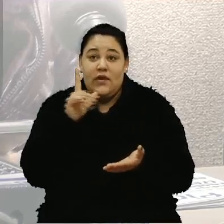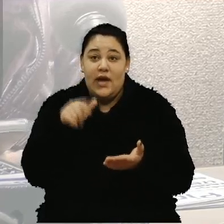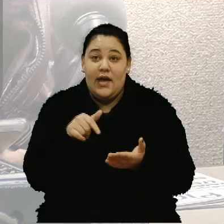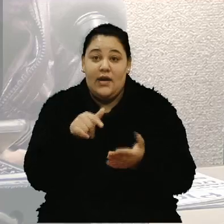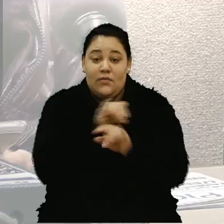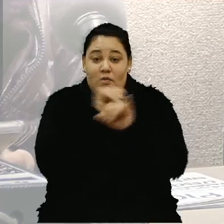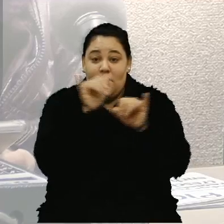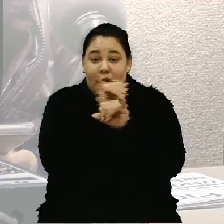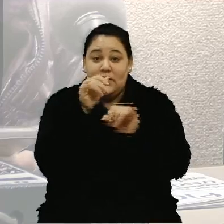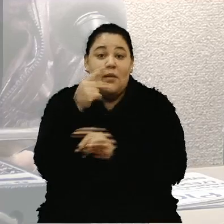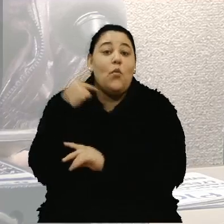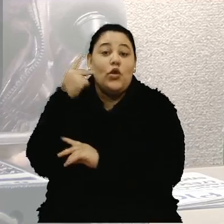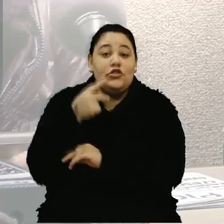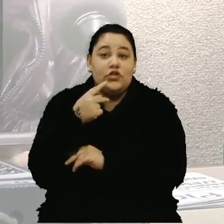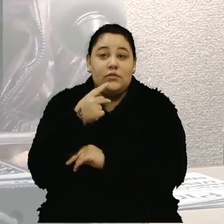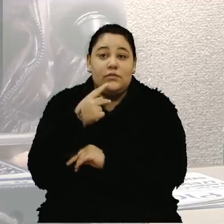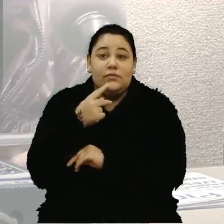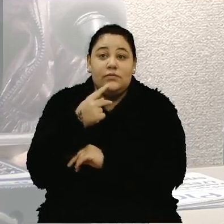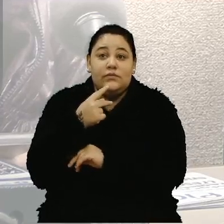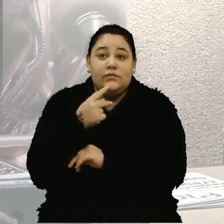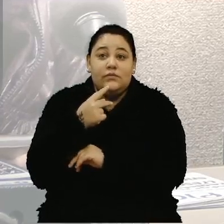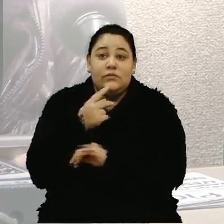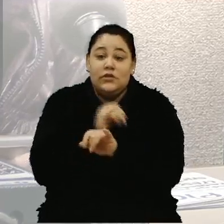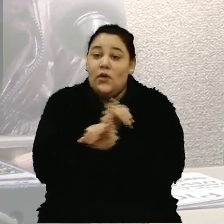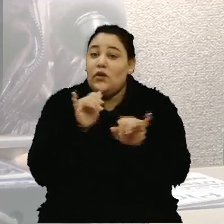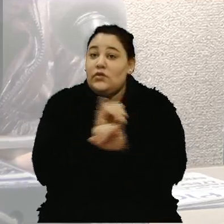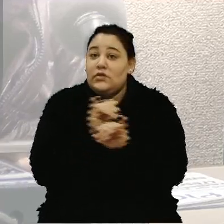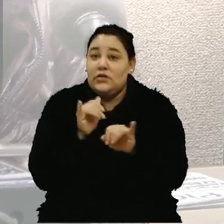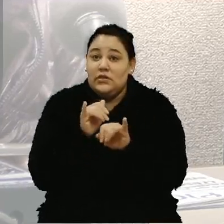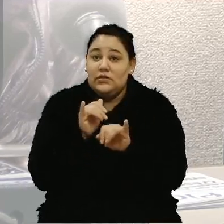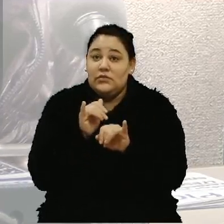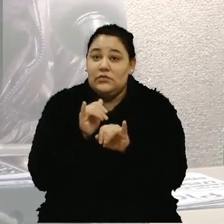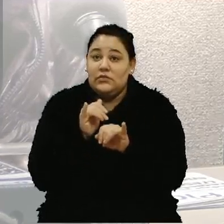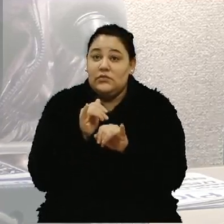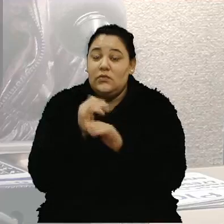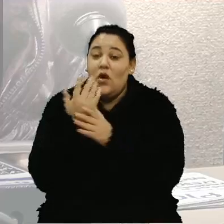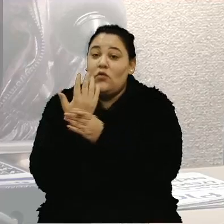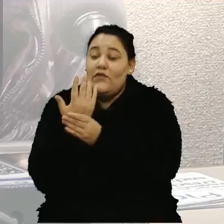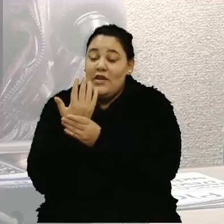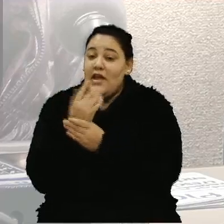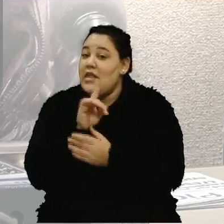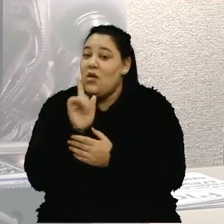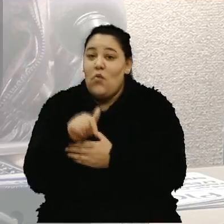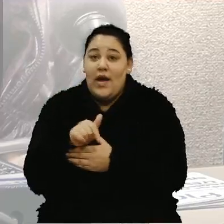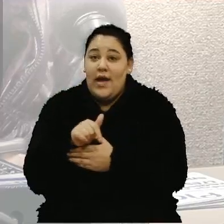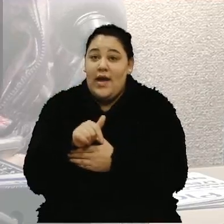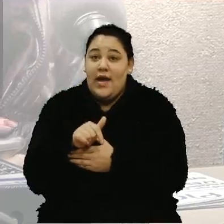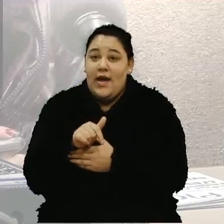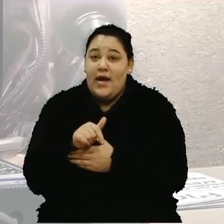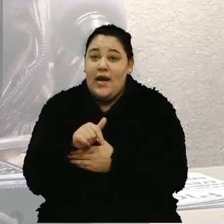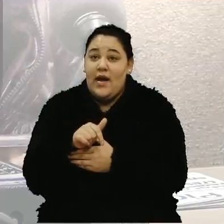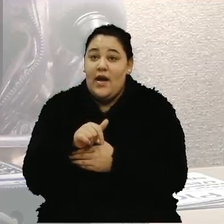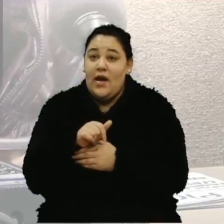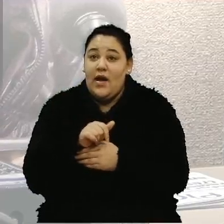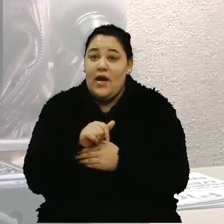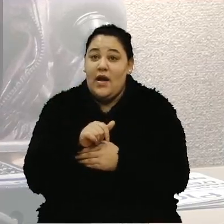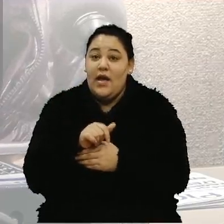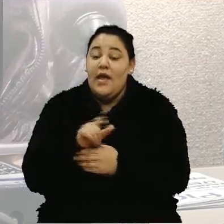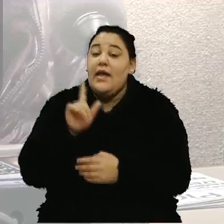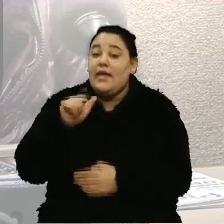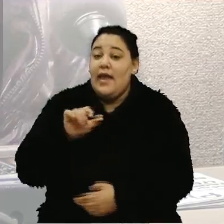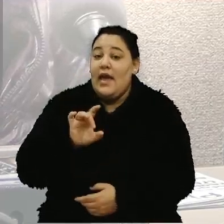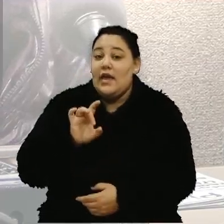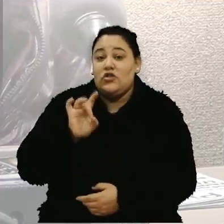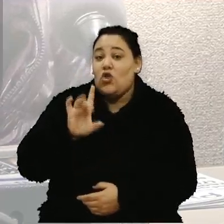estava acontecendo aqui. Estão anunciando uma faculdade que não é uma faculdade, que é, no caso, poderia ser um campus,